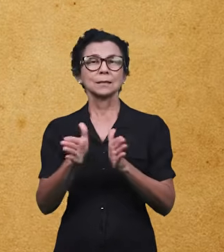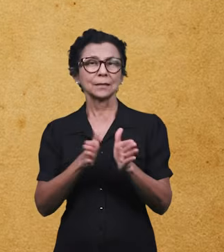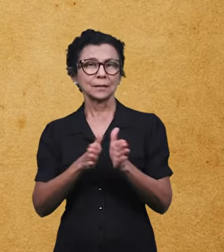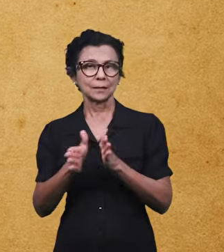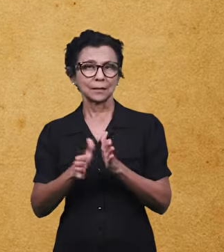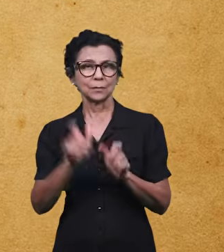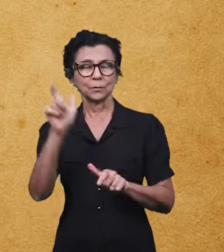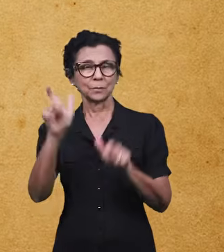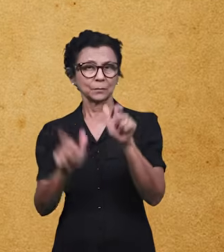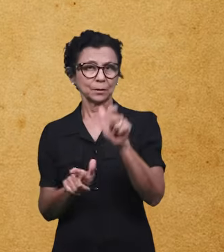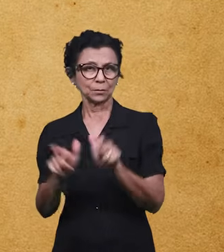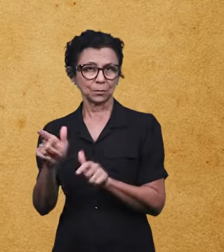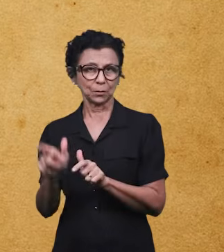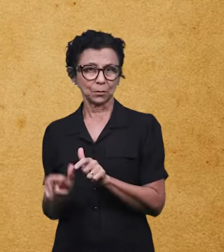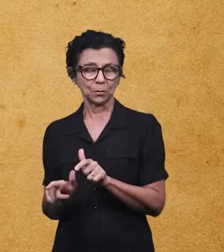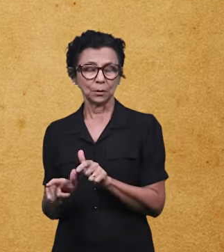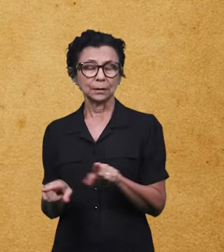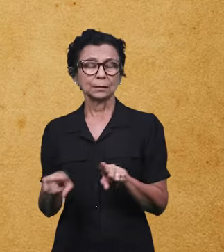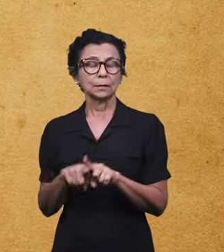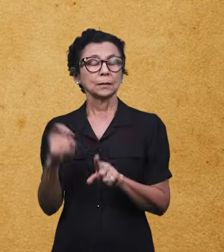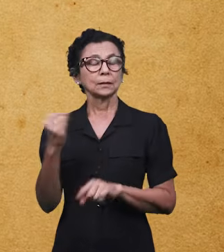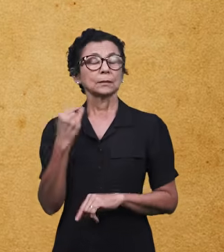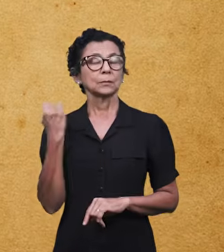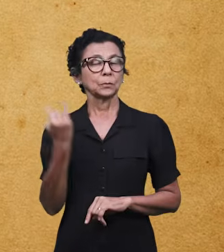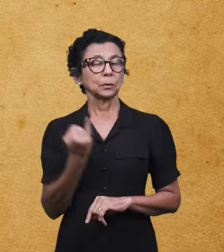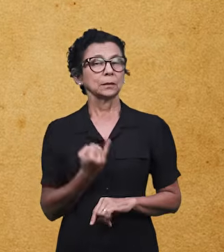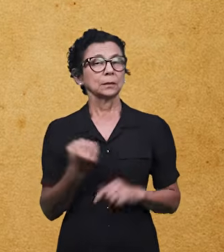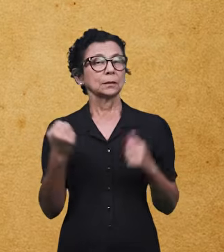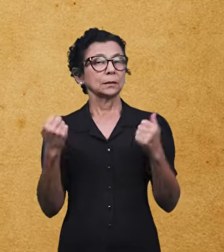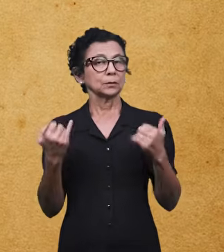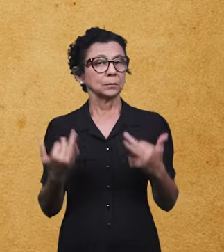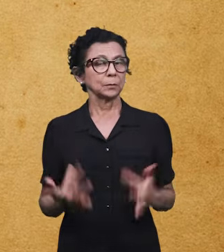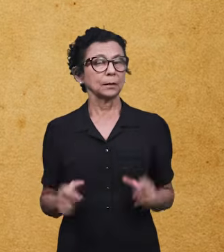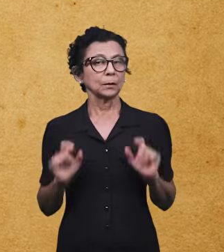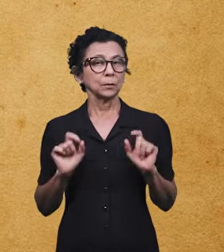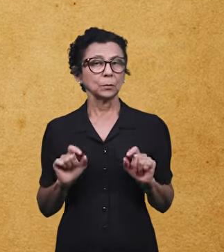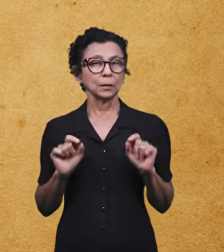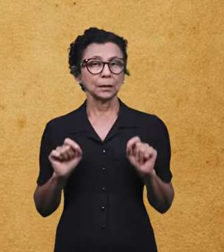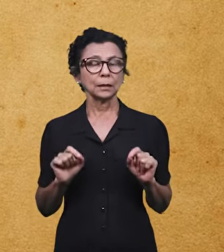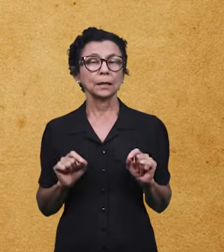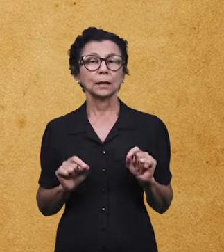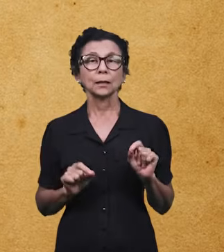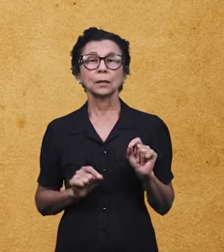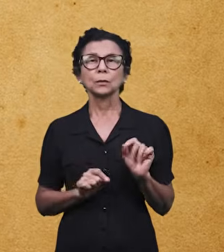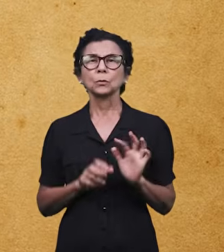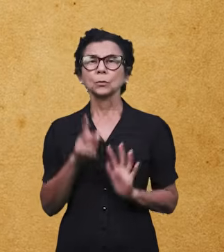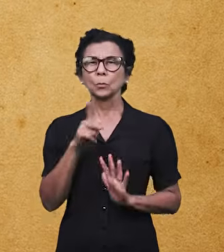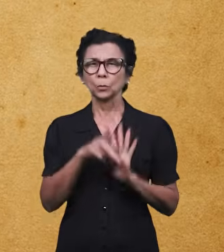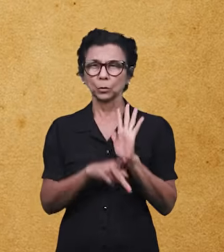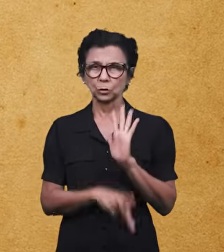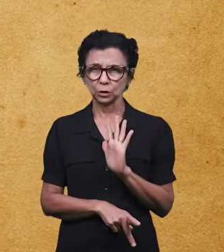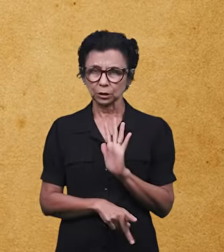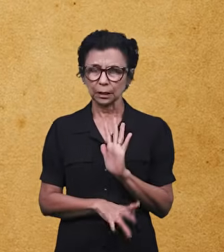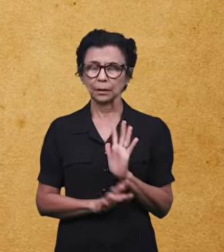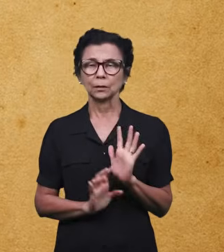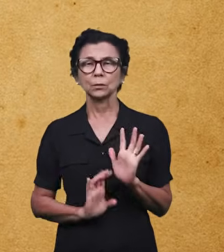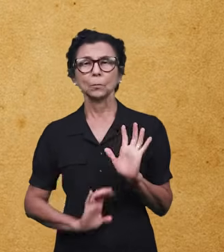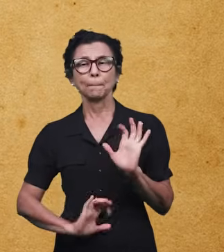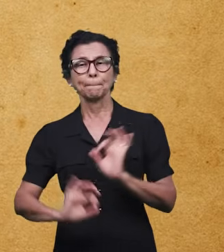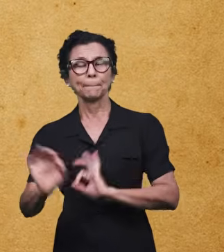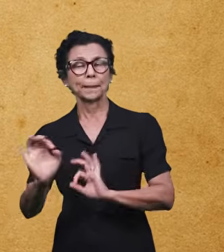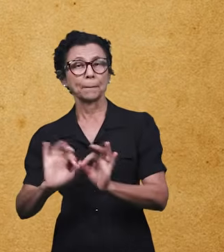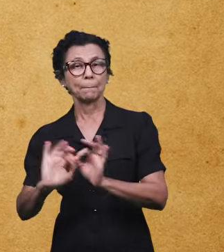seus usuários. É importante salientar que todo projeto é elaborado